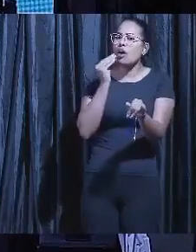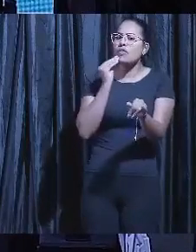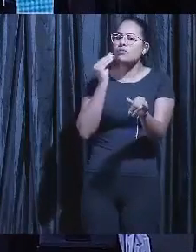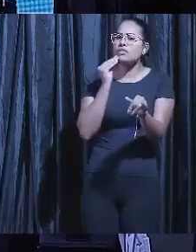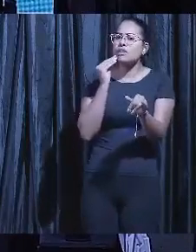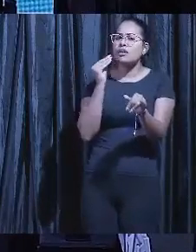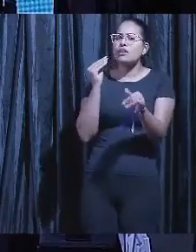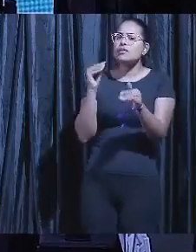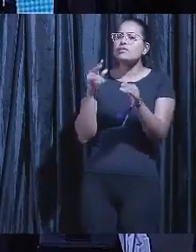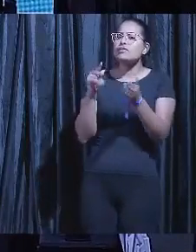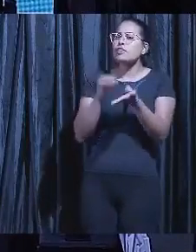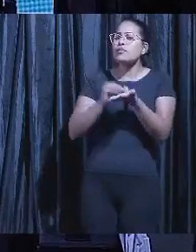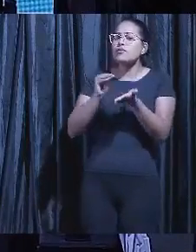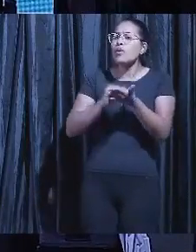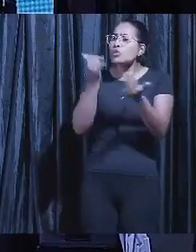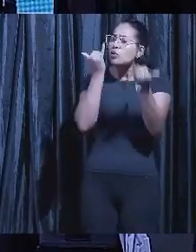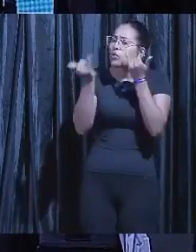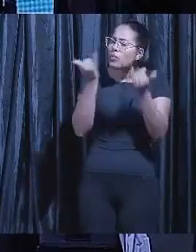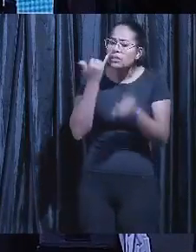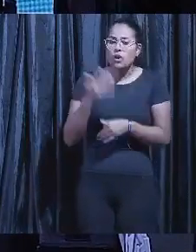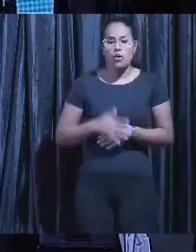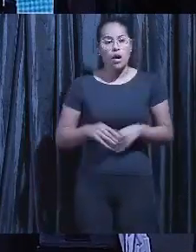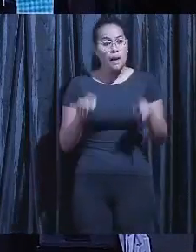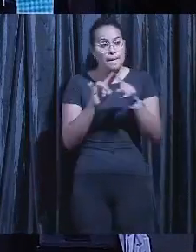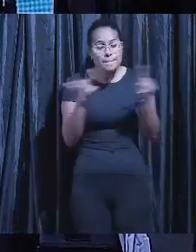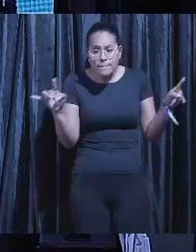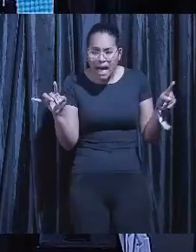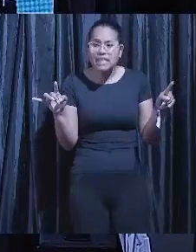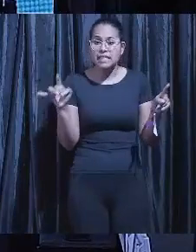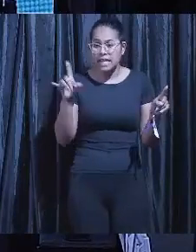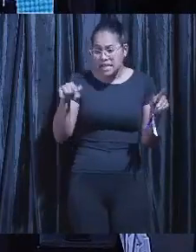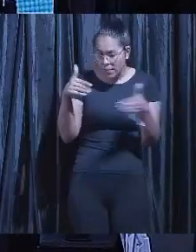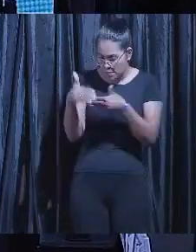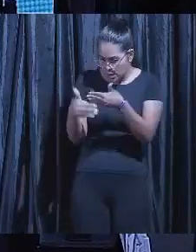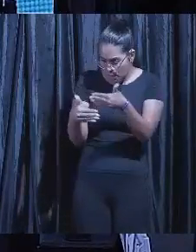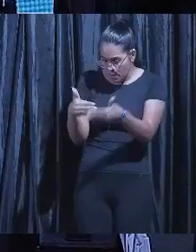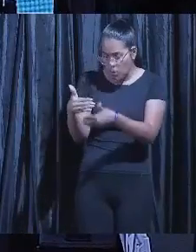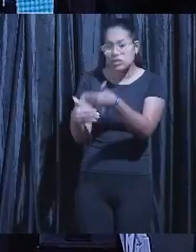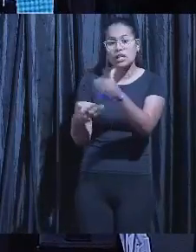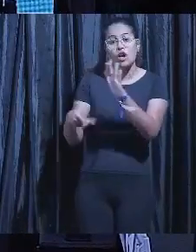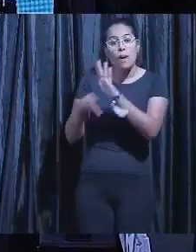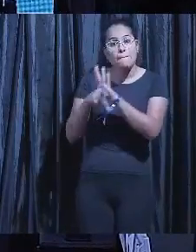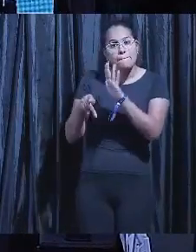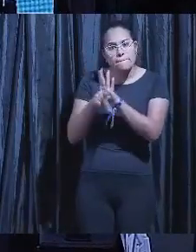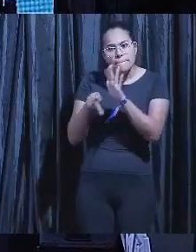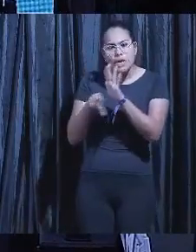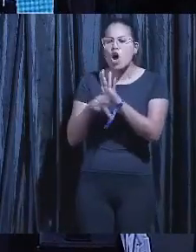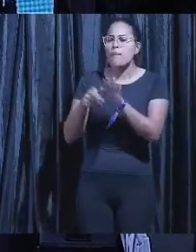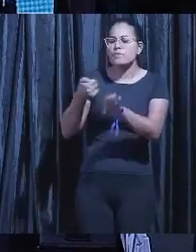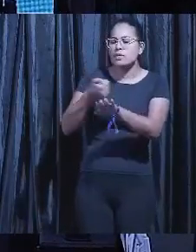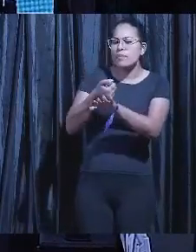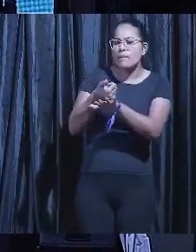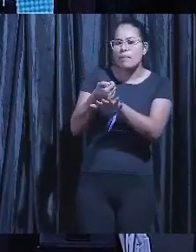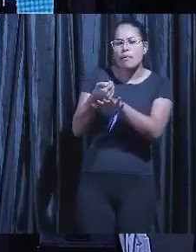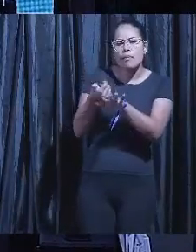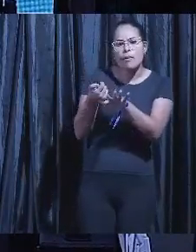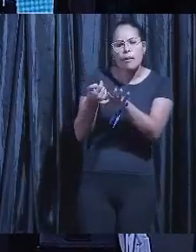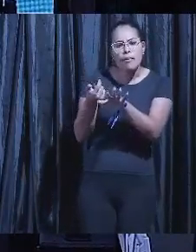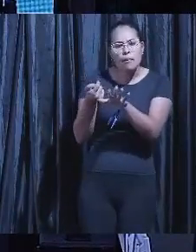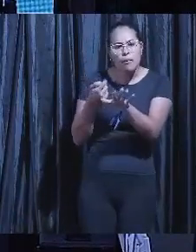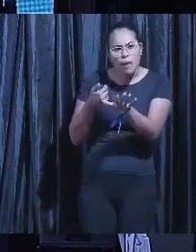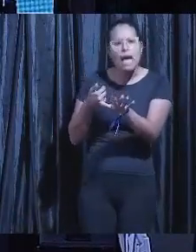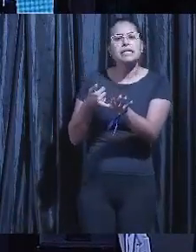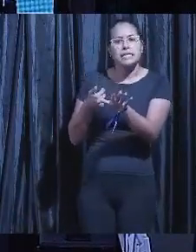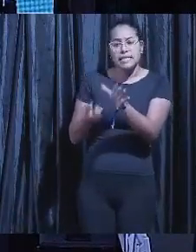fundamento, né? Vamos dizer assim. Mas esse processo de convencimento da fake news, dessa construção de